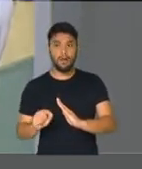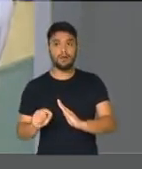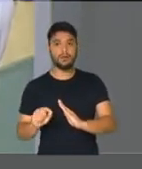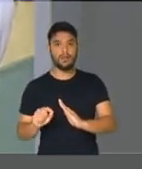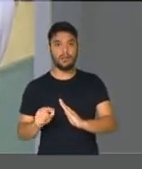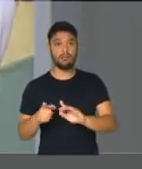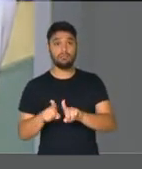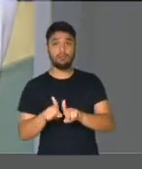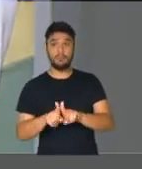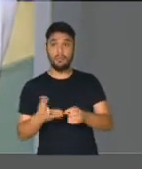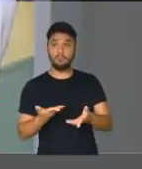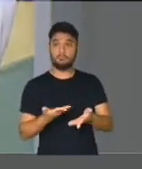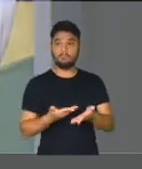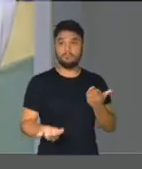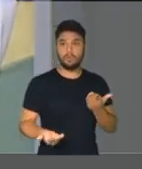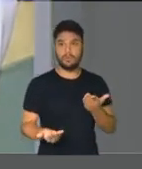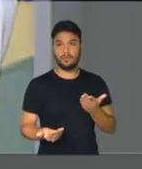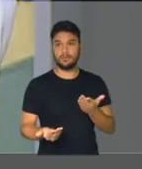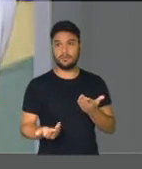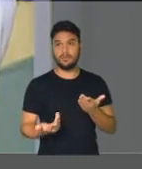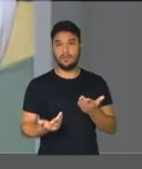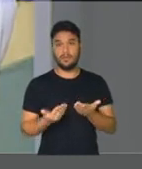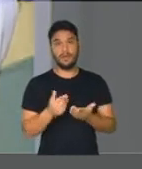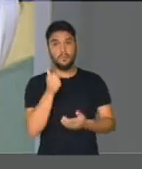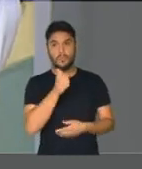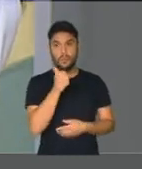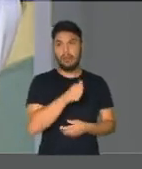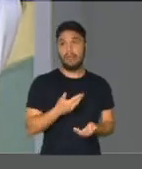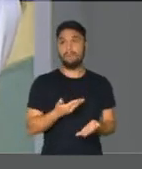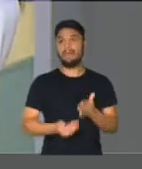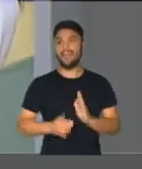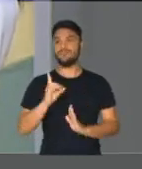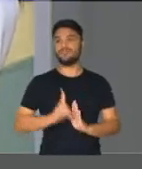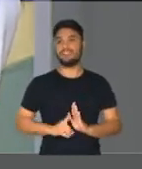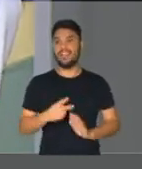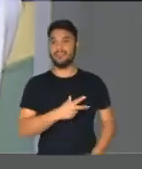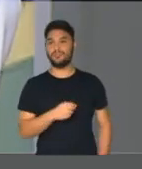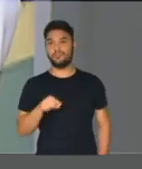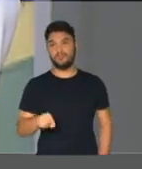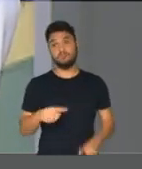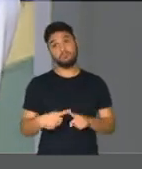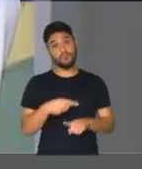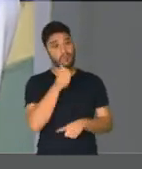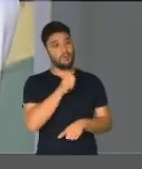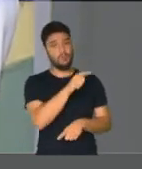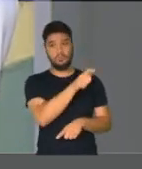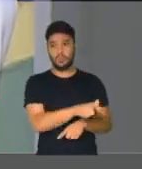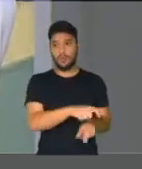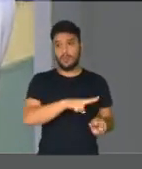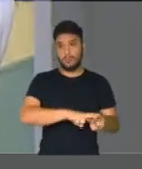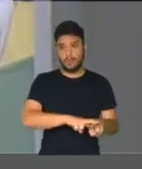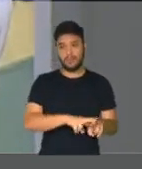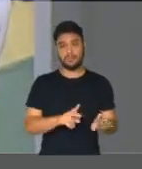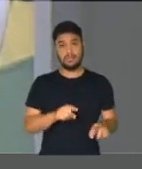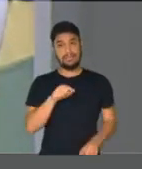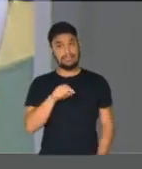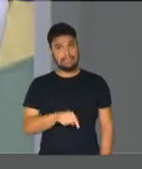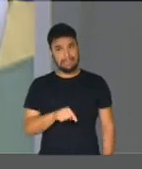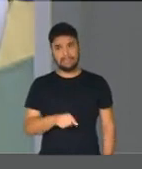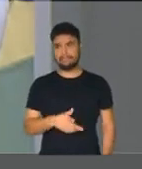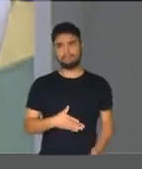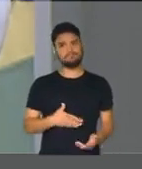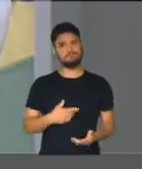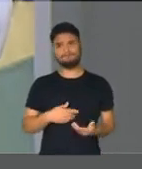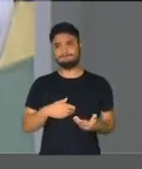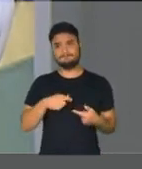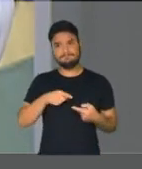destituição do poder familiar em razão da prisão algo que é juridicamente